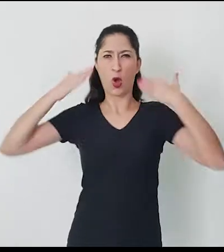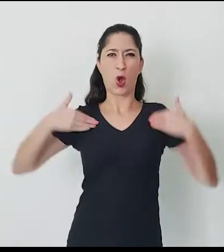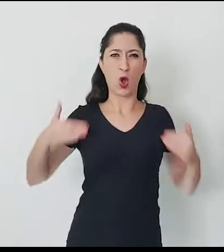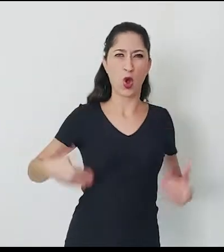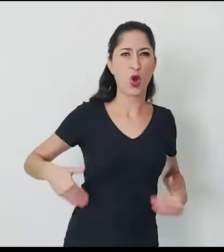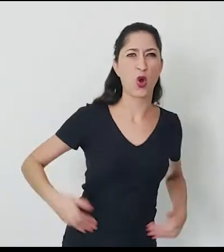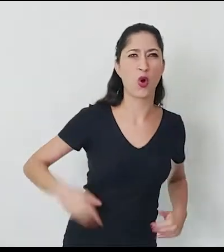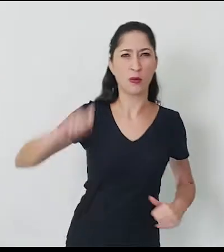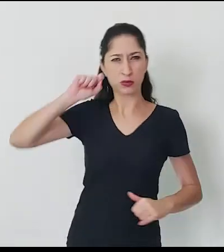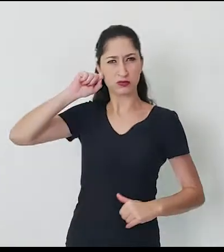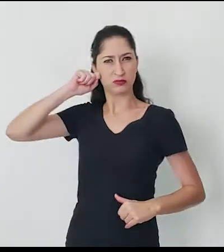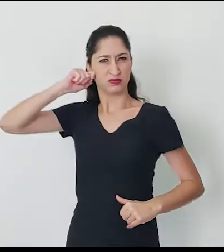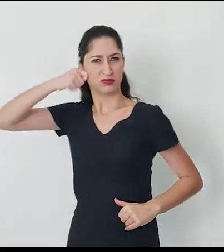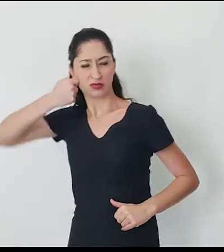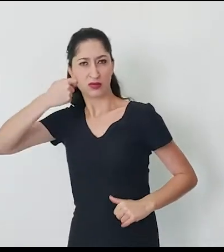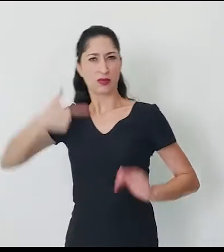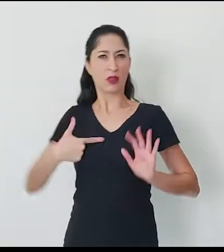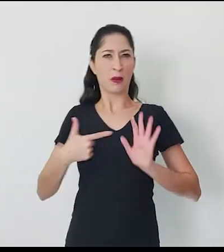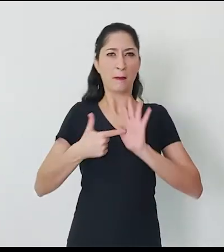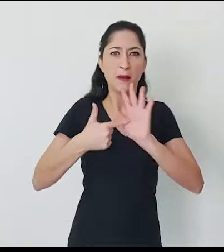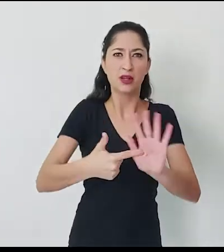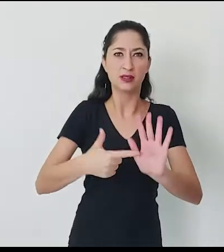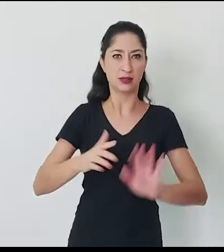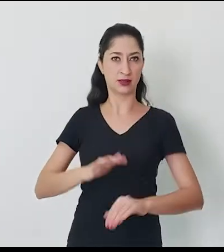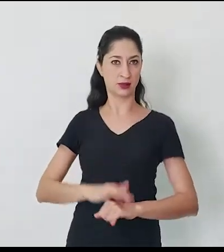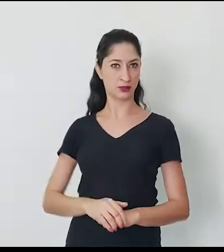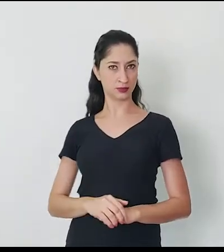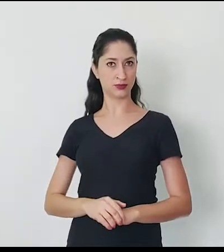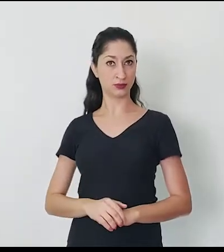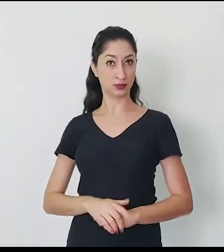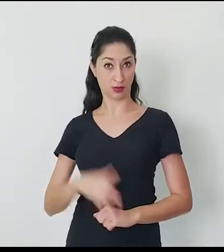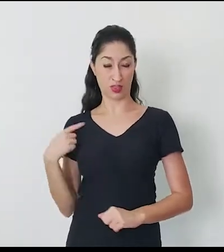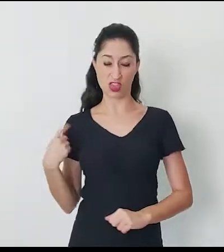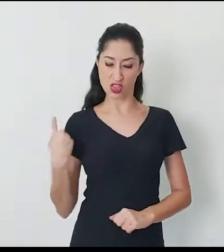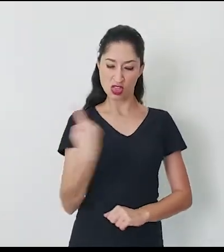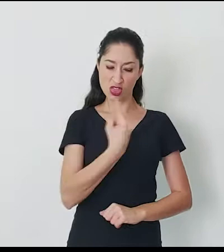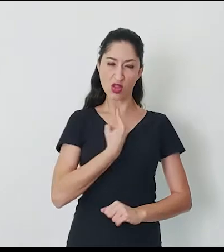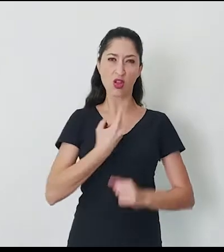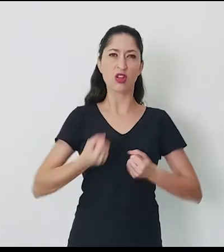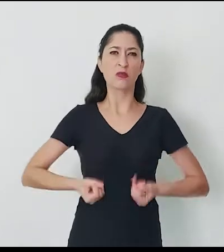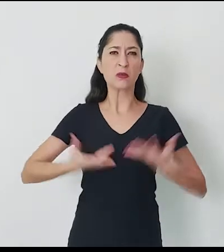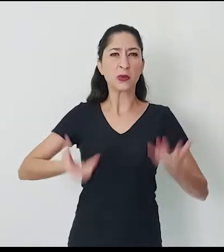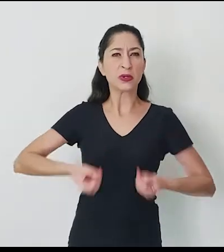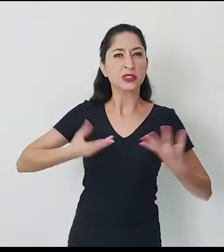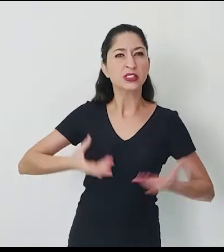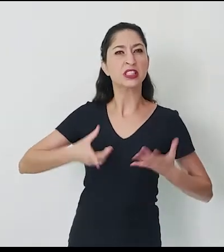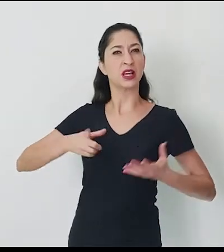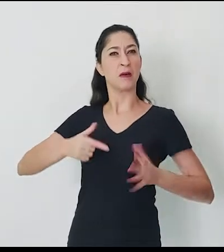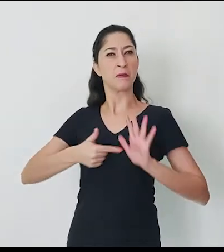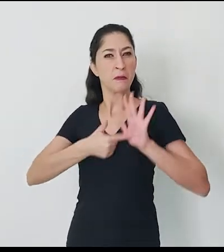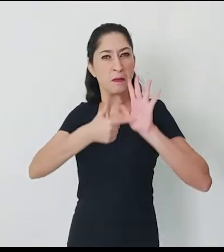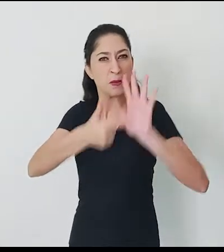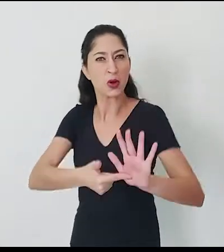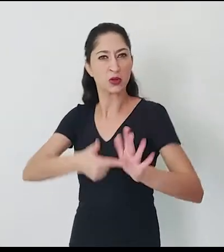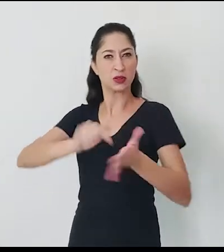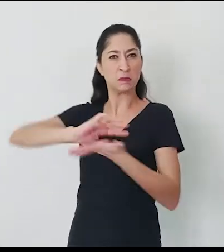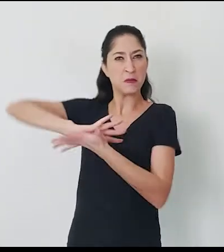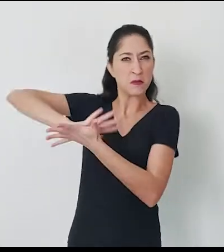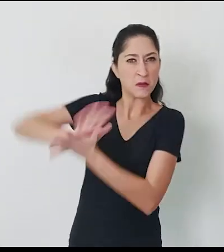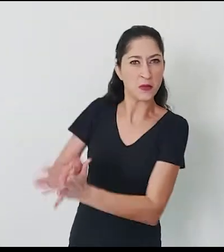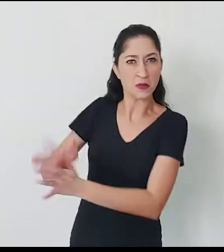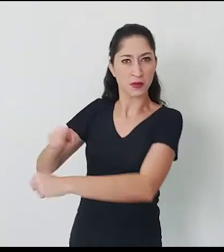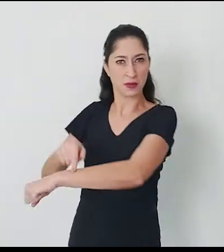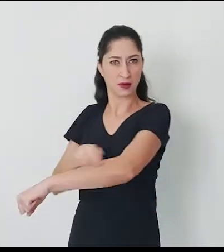corpos pretos, sempre vão se deparar pelo mesmo inimigo. A nossa poesia é sempre atravessada pelo racismo, é